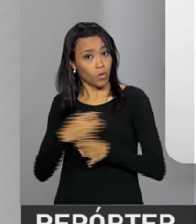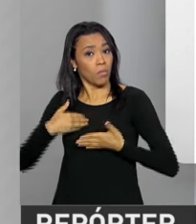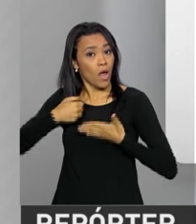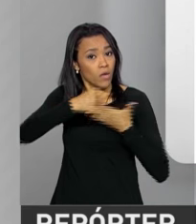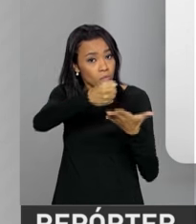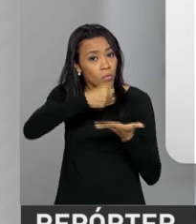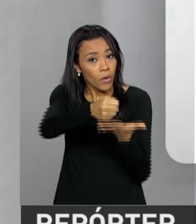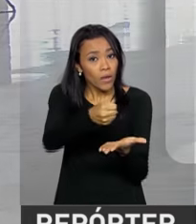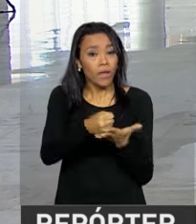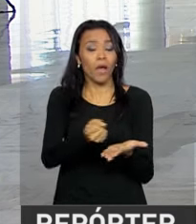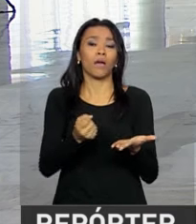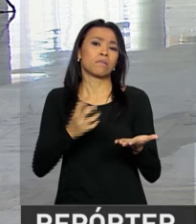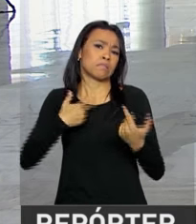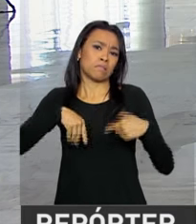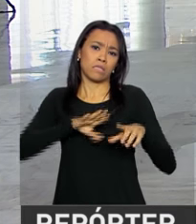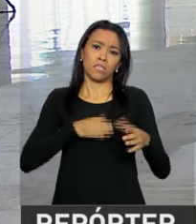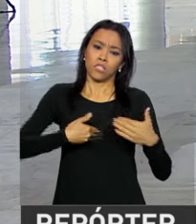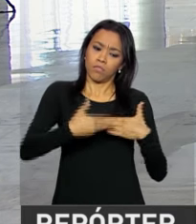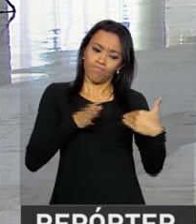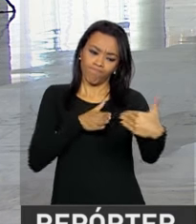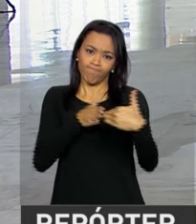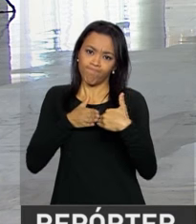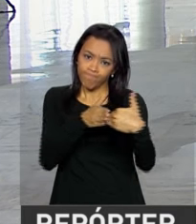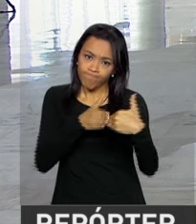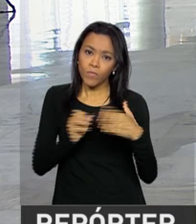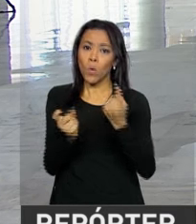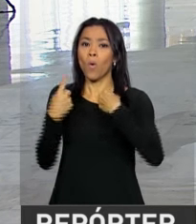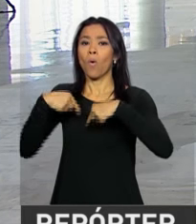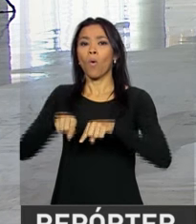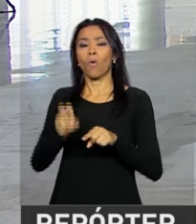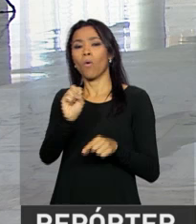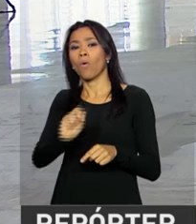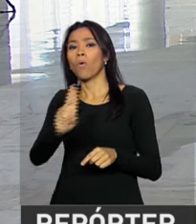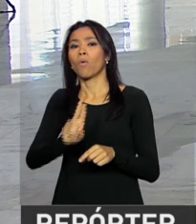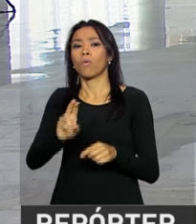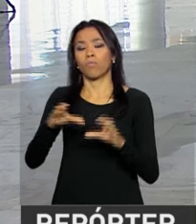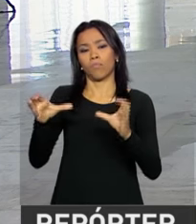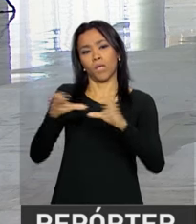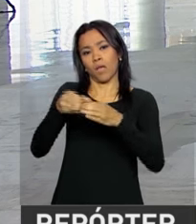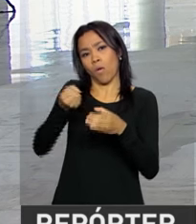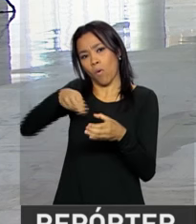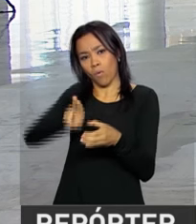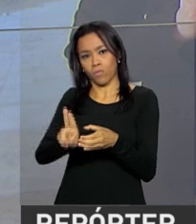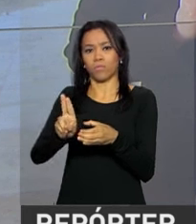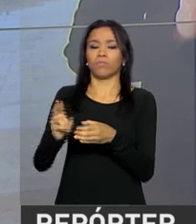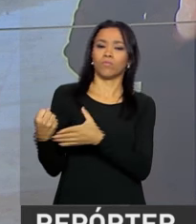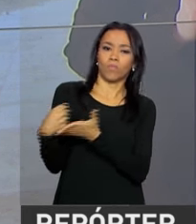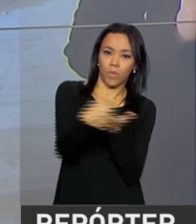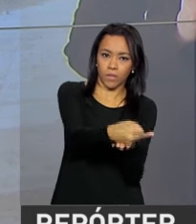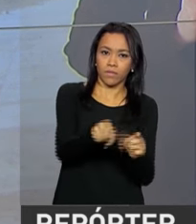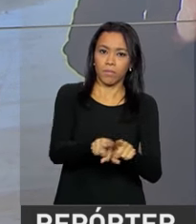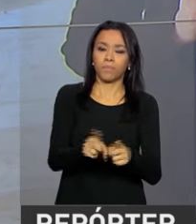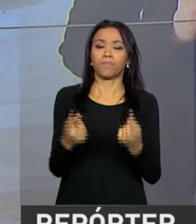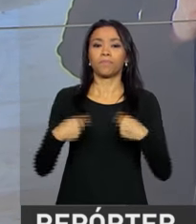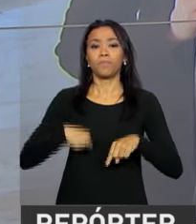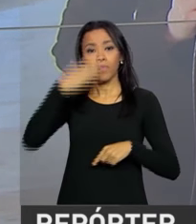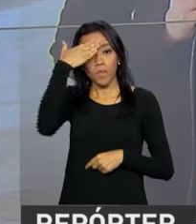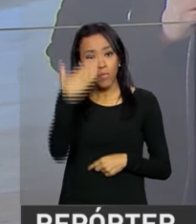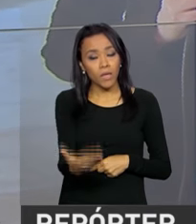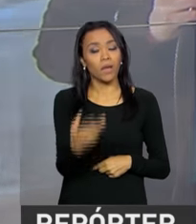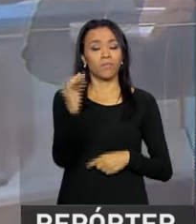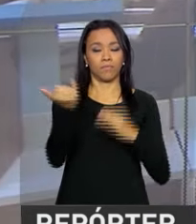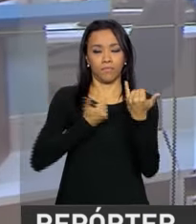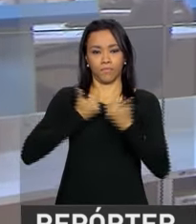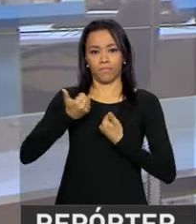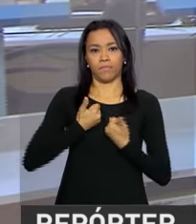o país vizinho seja bilateralmente ou por meio das Nações Unidas é com você José Luiz Obrigado Taíssa pelas informações ao